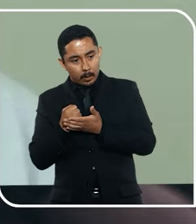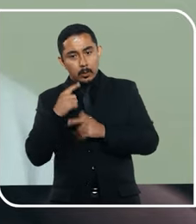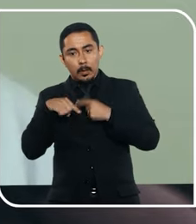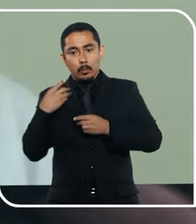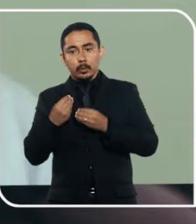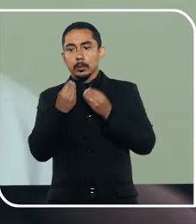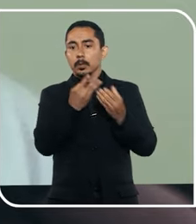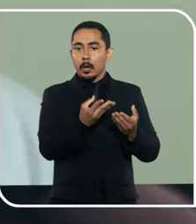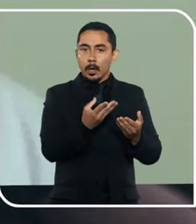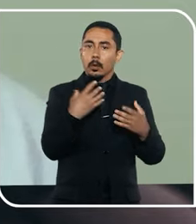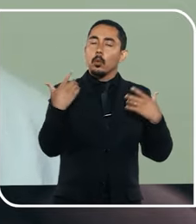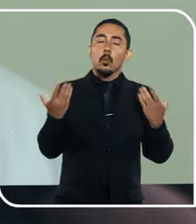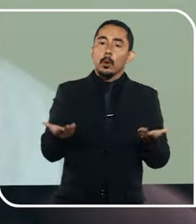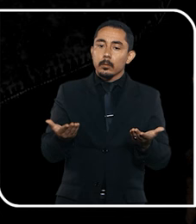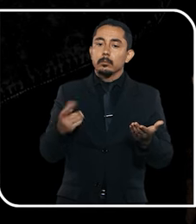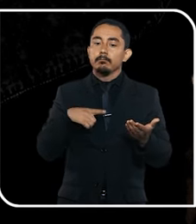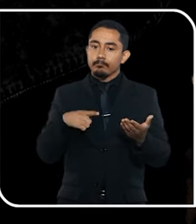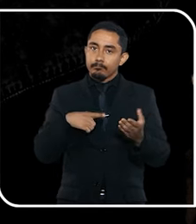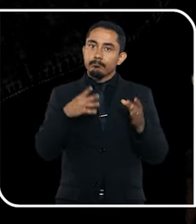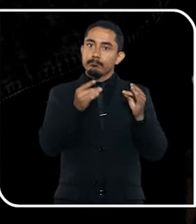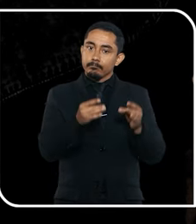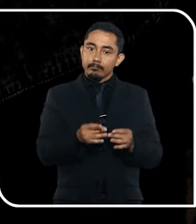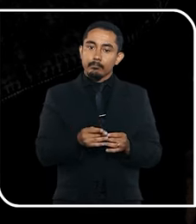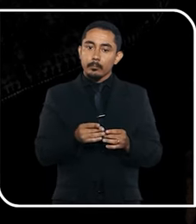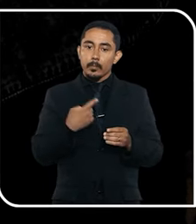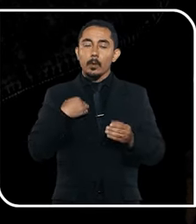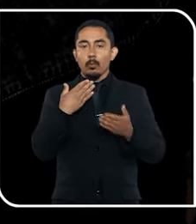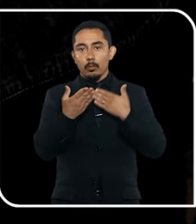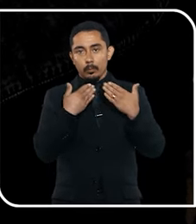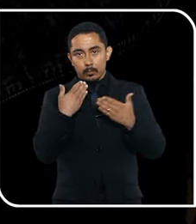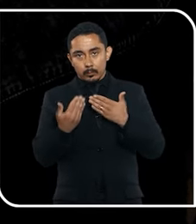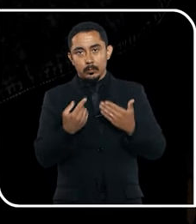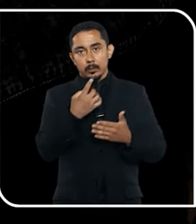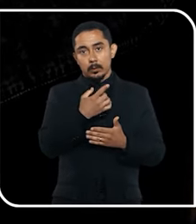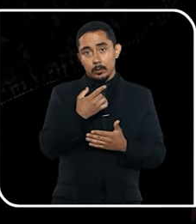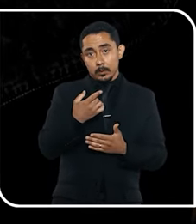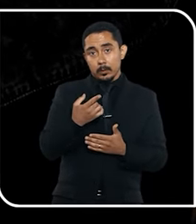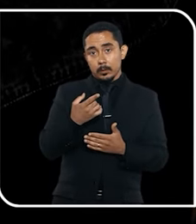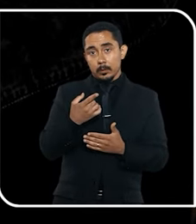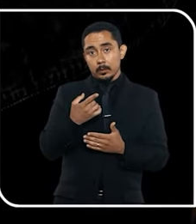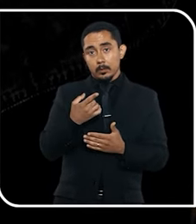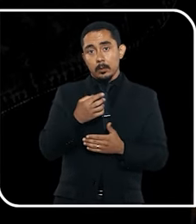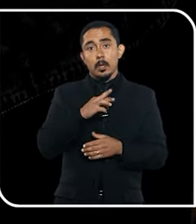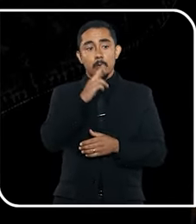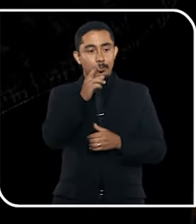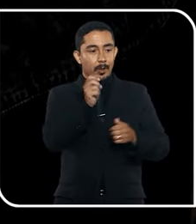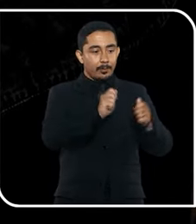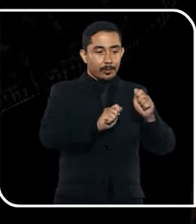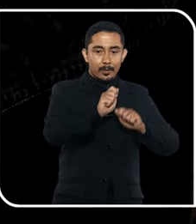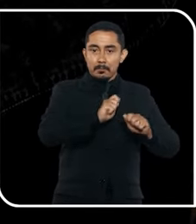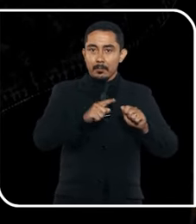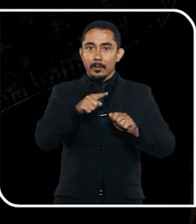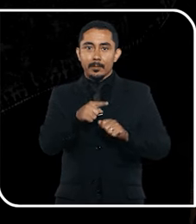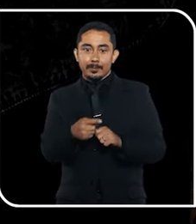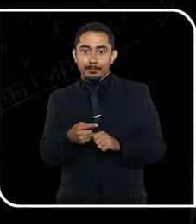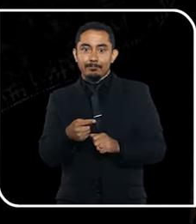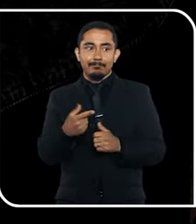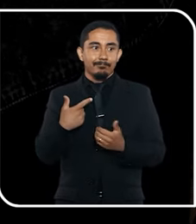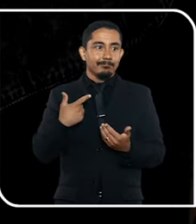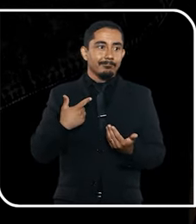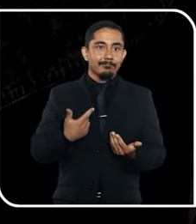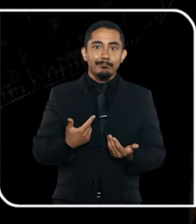você entrega, né? Conversei com o zelador. Ele achou muito estranho